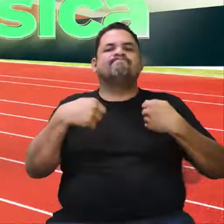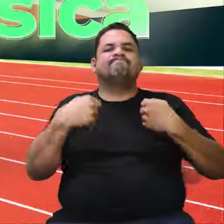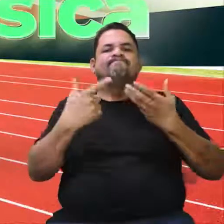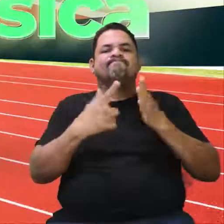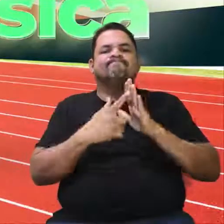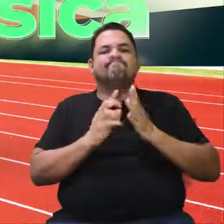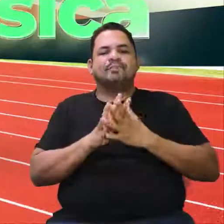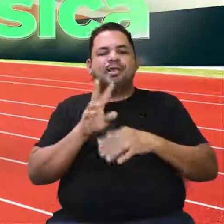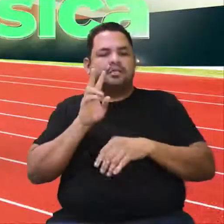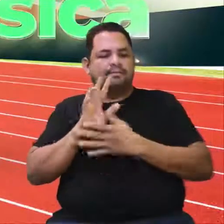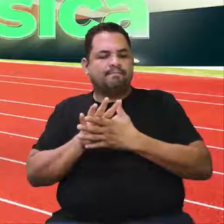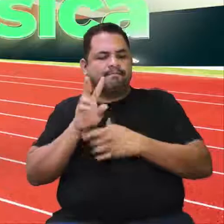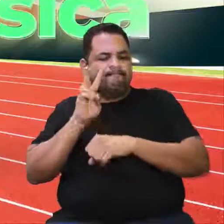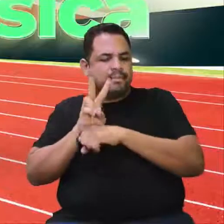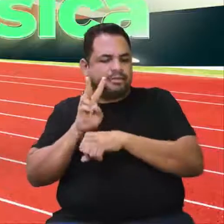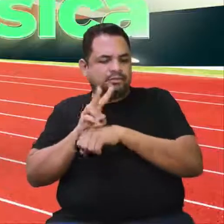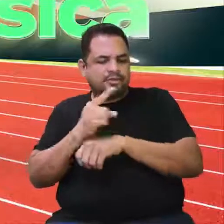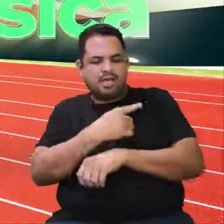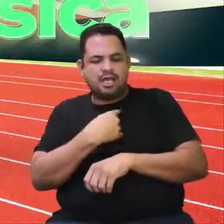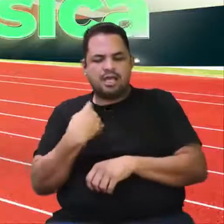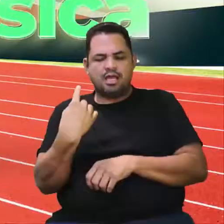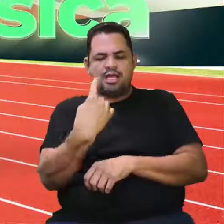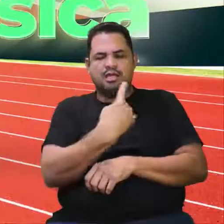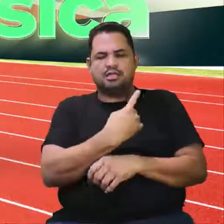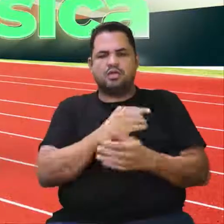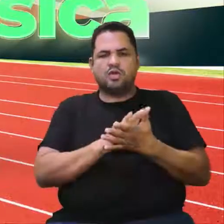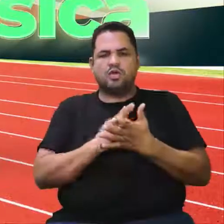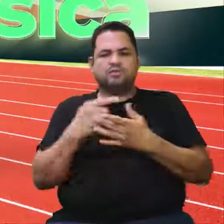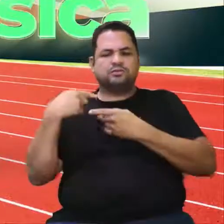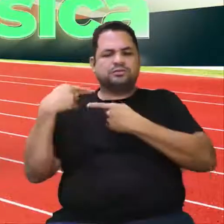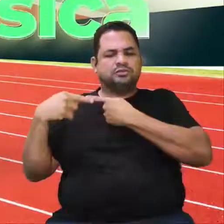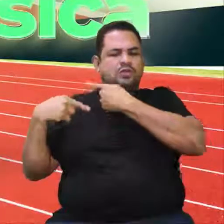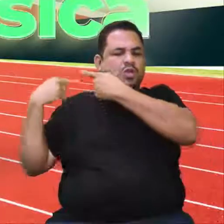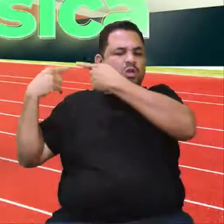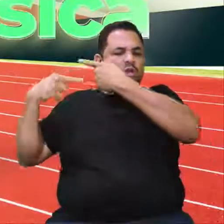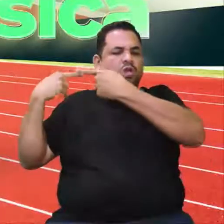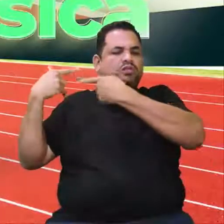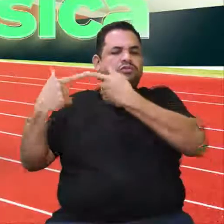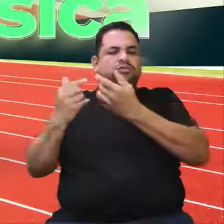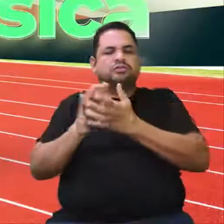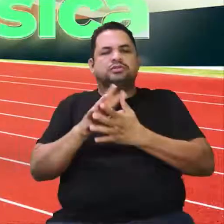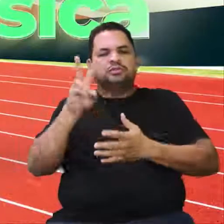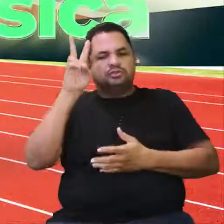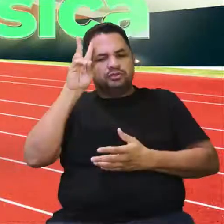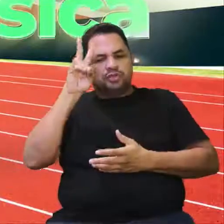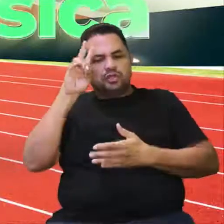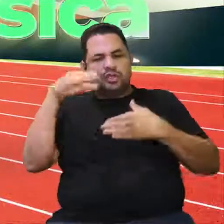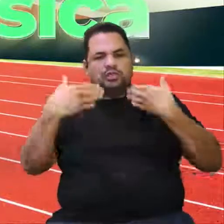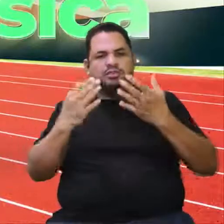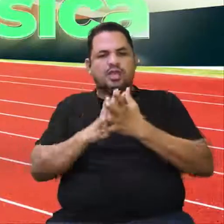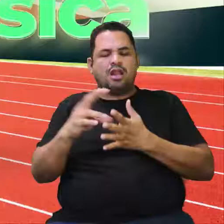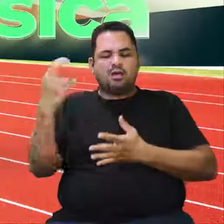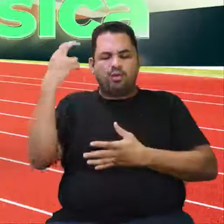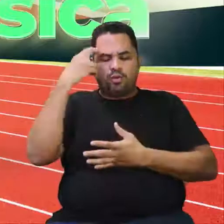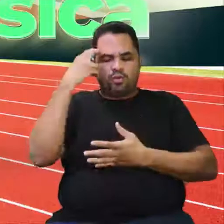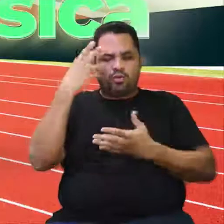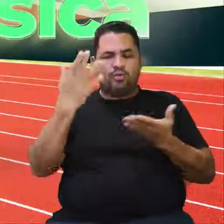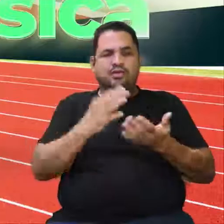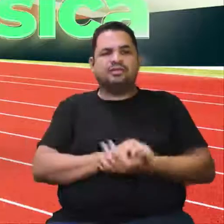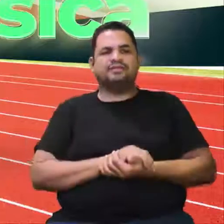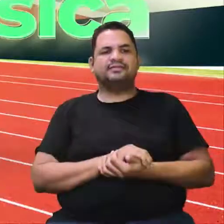precisa preservar a nossa identidade, as nossas raízes, a nossa cultura. E eu vou falar uma coisa para você,